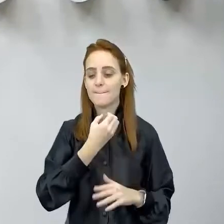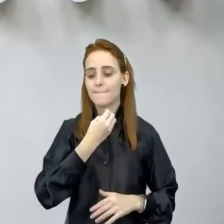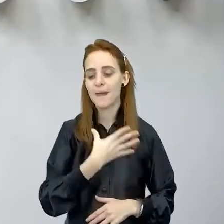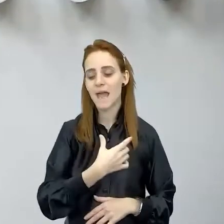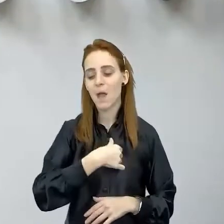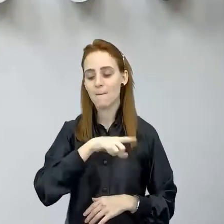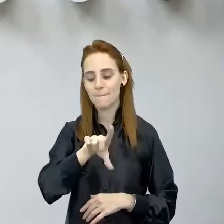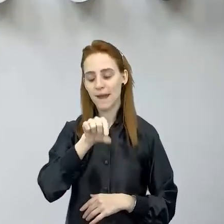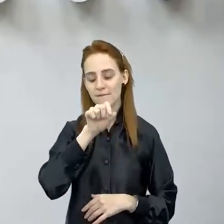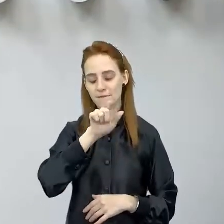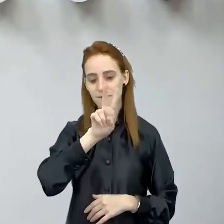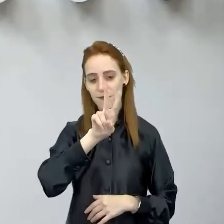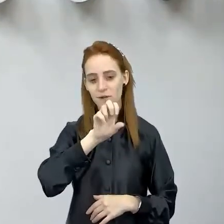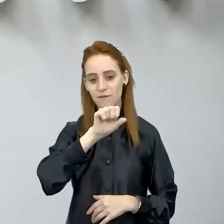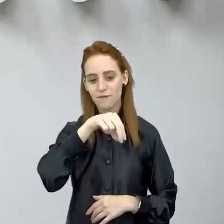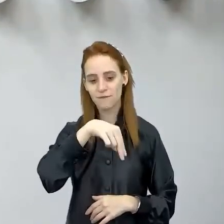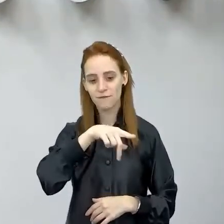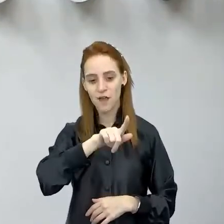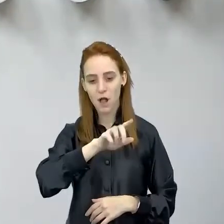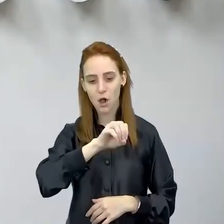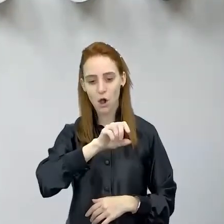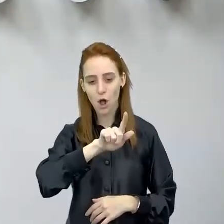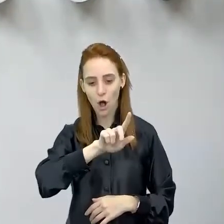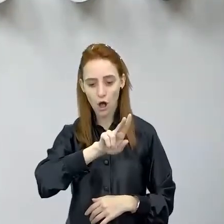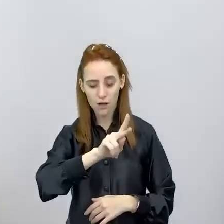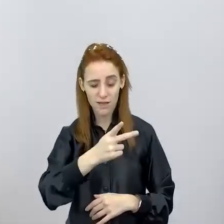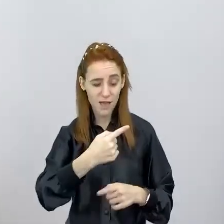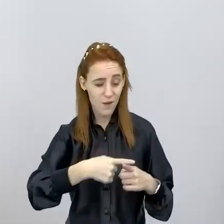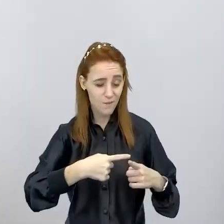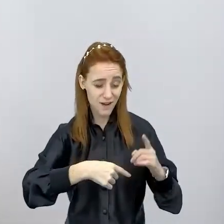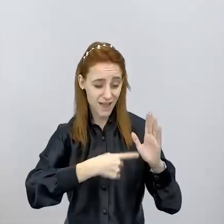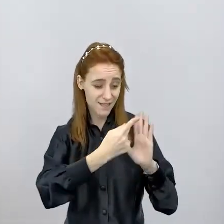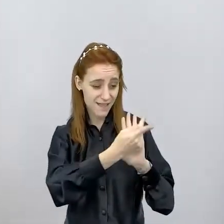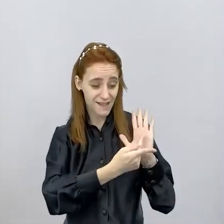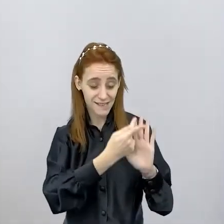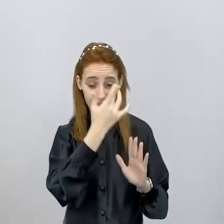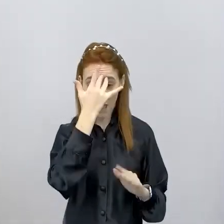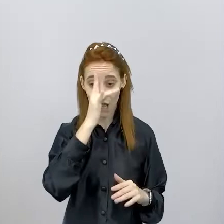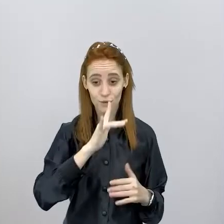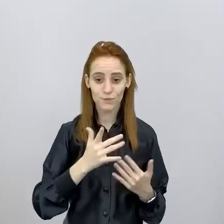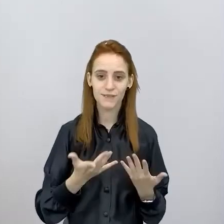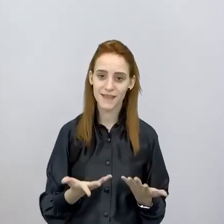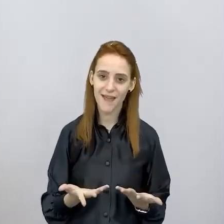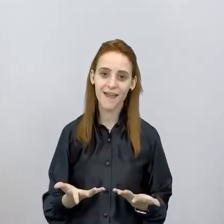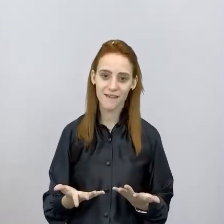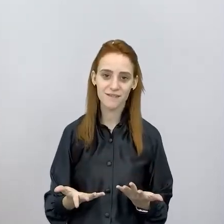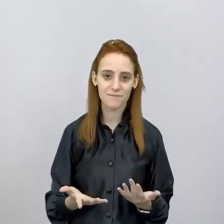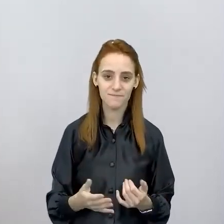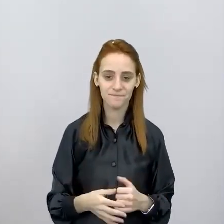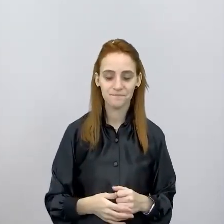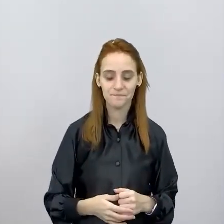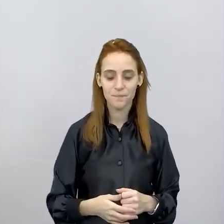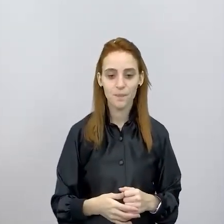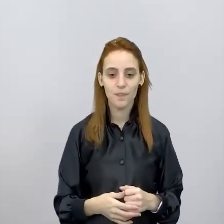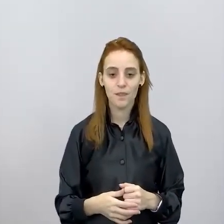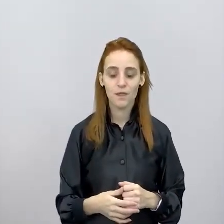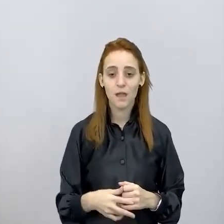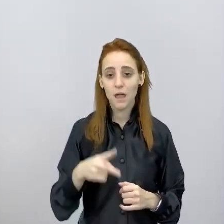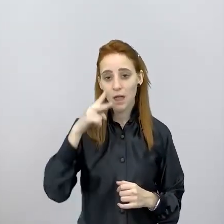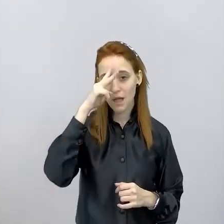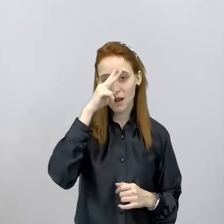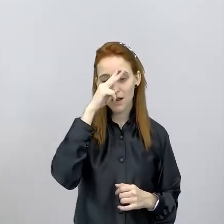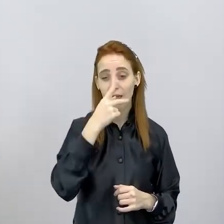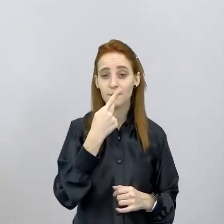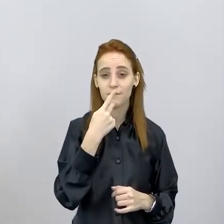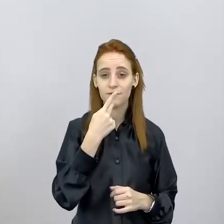porque nem um coração sai direito, amigo. Exato. E só para relembrar os vários discursos que a gente falou ao longo da aula, olha só, lembra que a gente falou sobre isso,